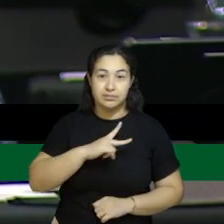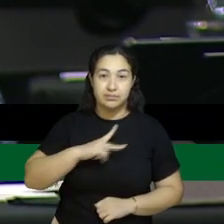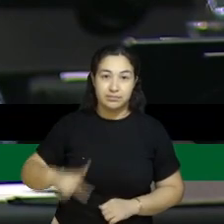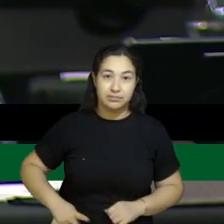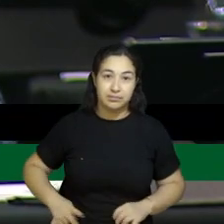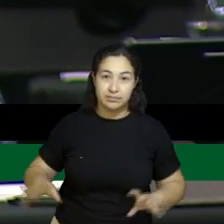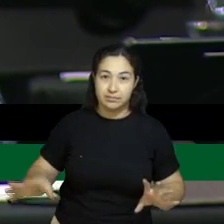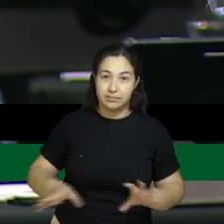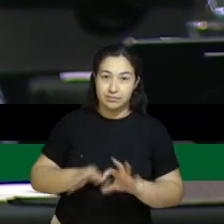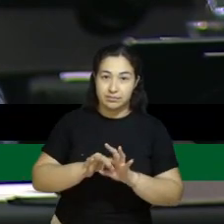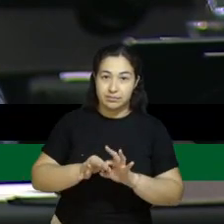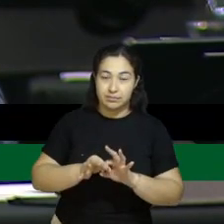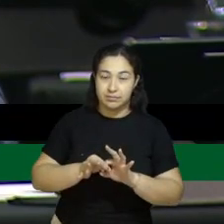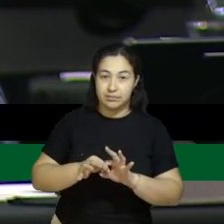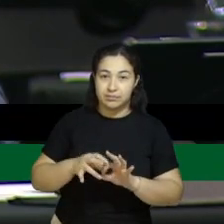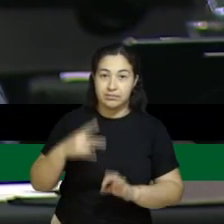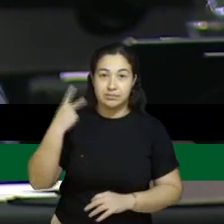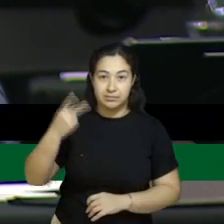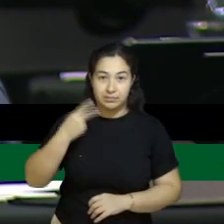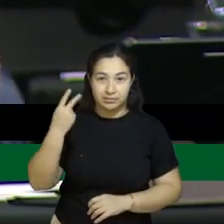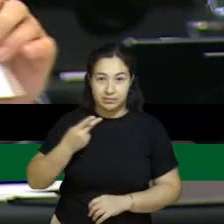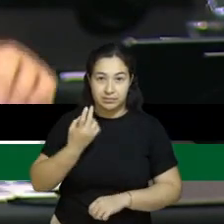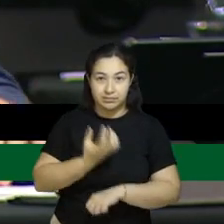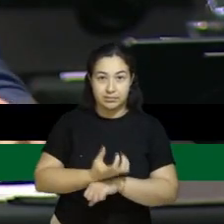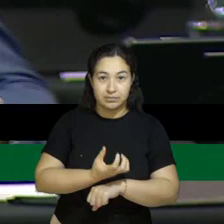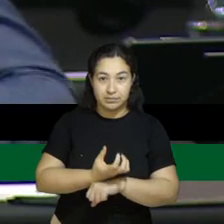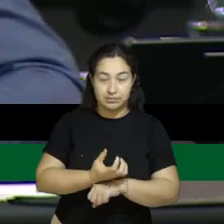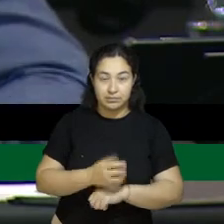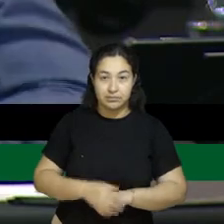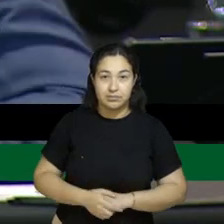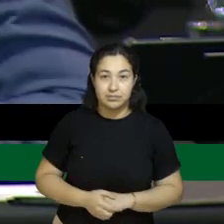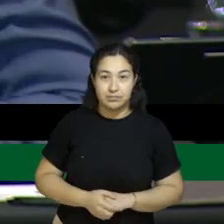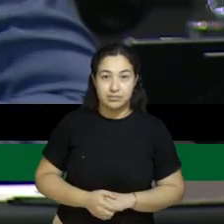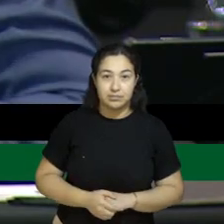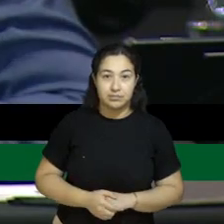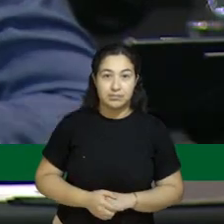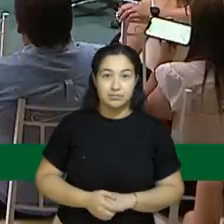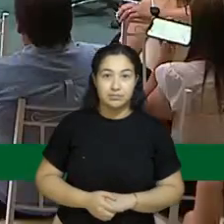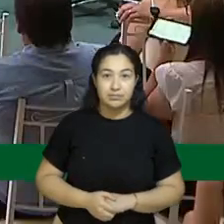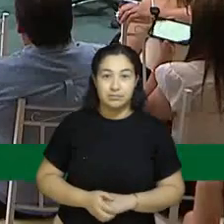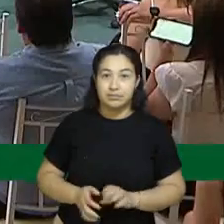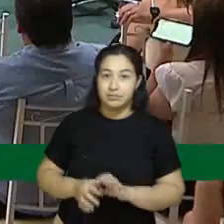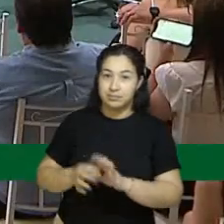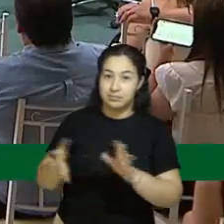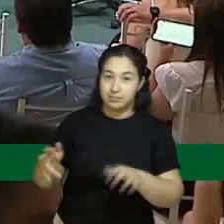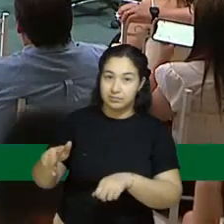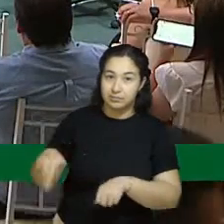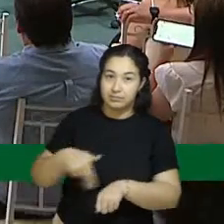dos Vereadores de Santa Catarina, UVESC, vereadora Marcilei Vignati. Com a palavra, Cláudio.